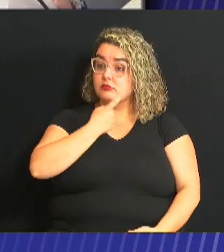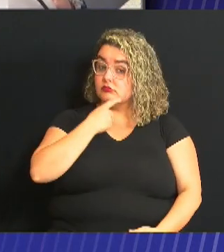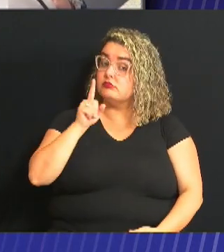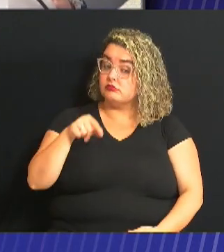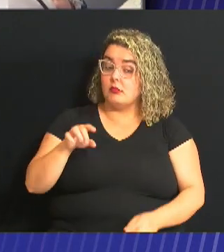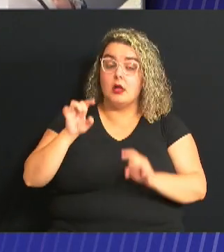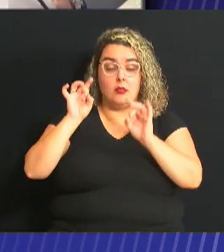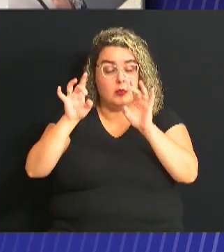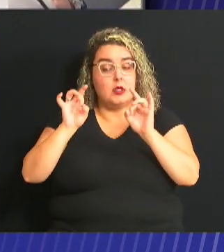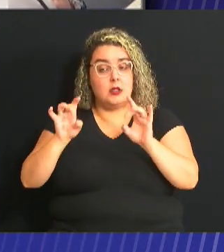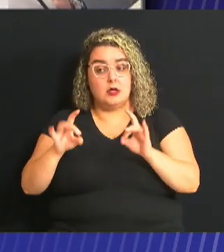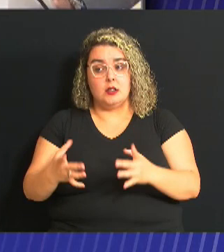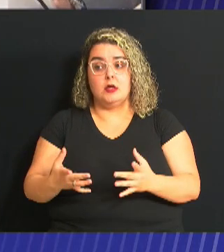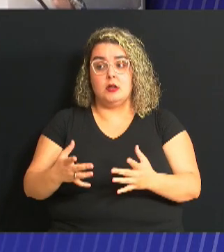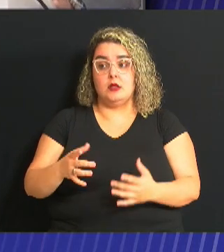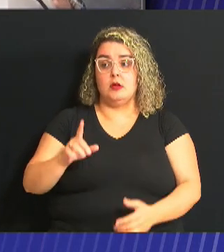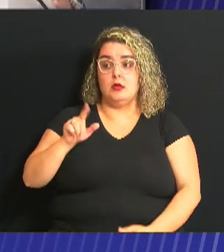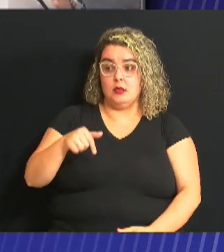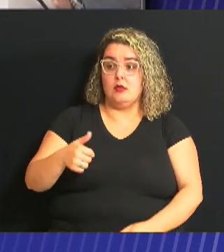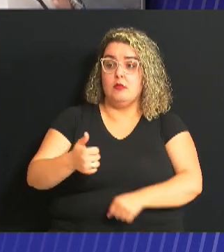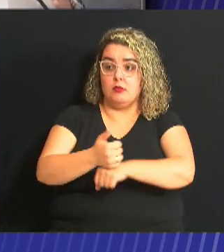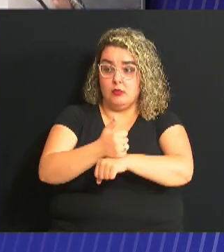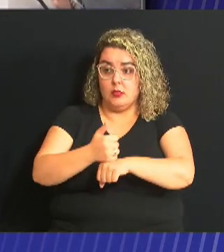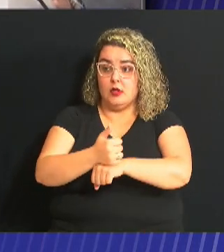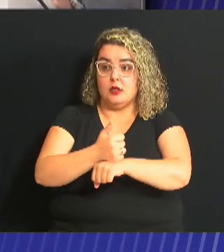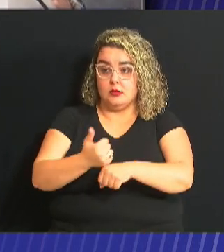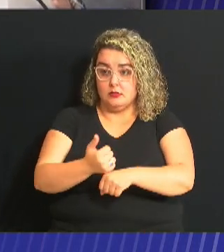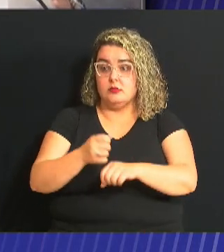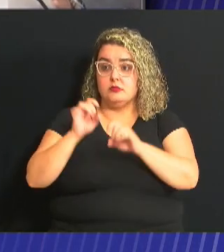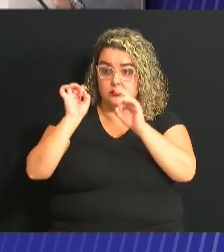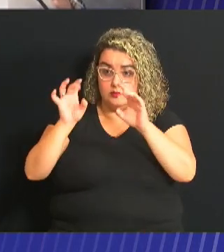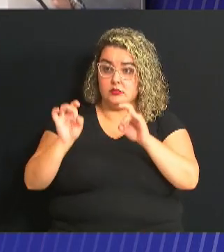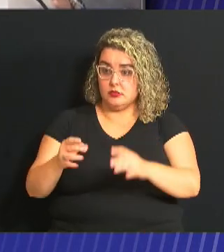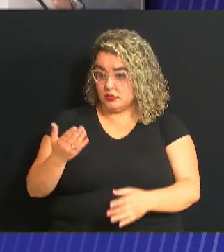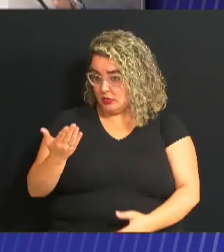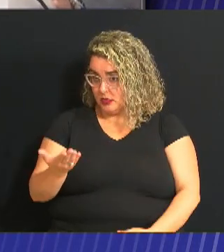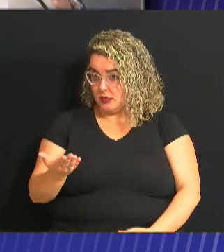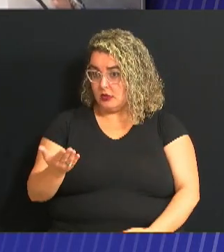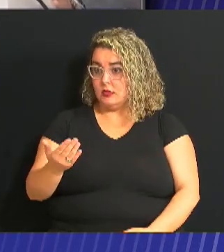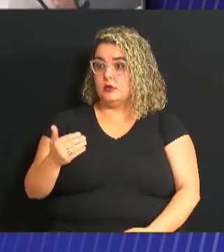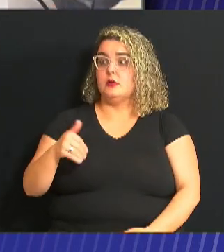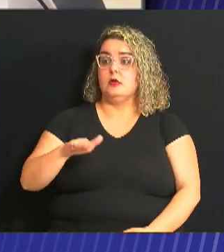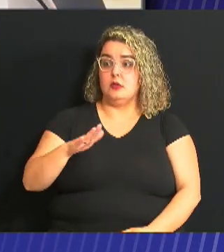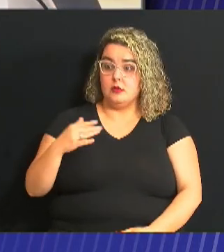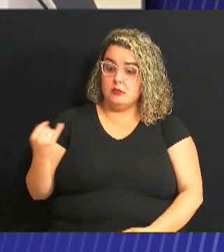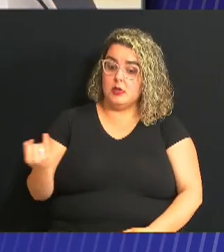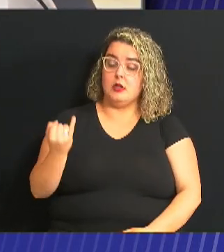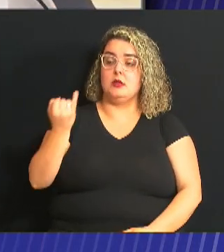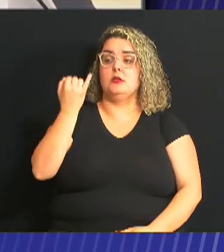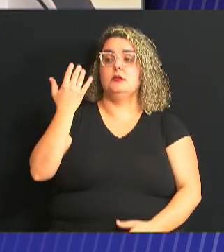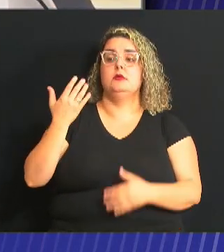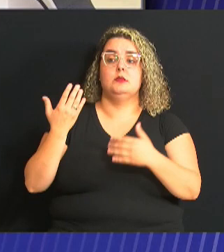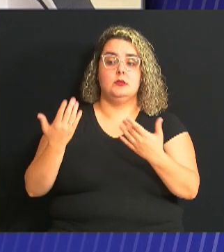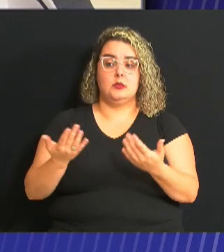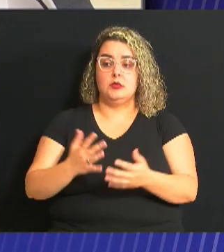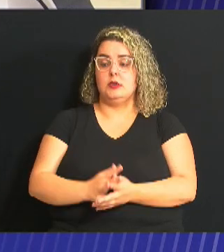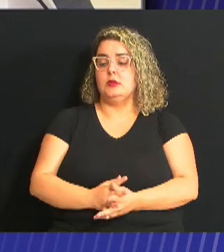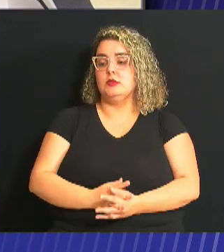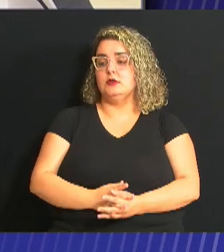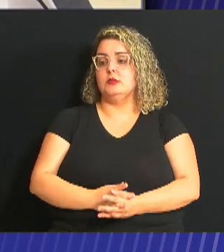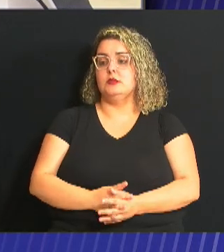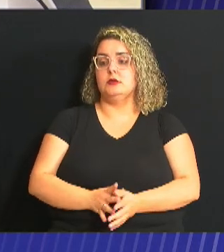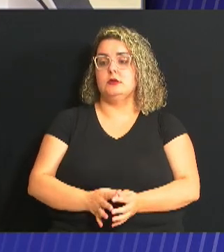especialidade. A odontologia é uma profissão cara, e a especialidade sua, ela é mais cara ainda, né? Enfim,